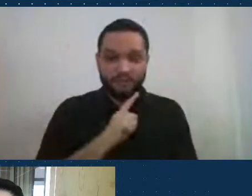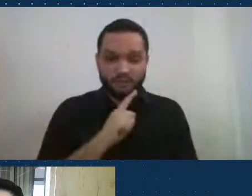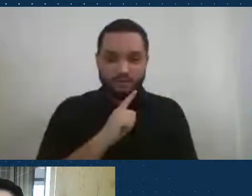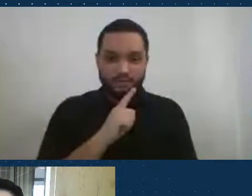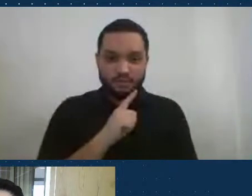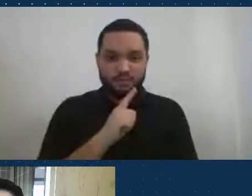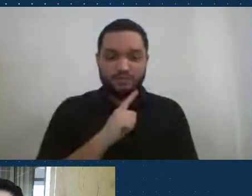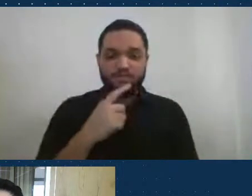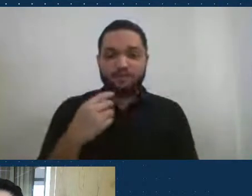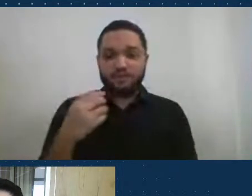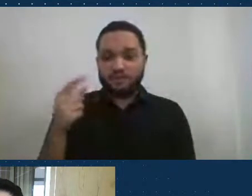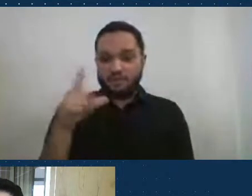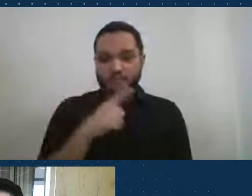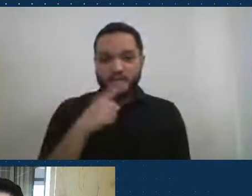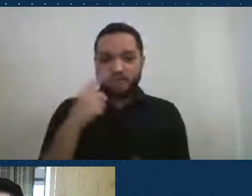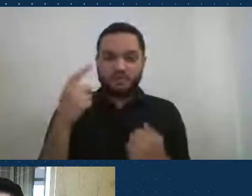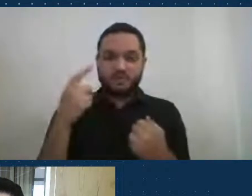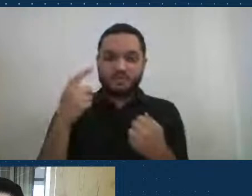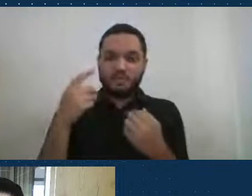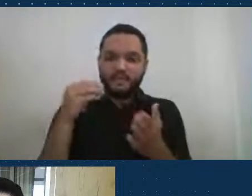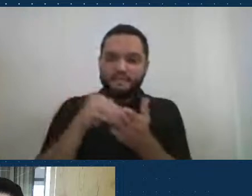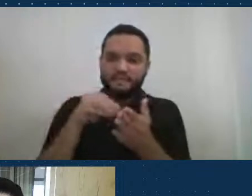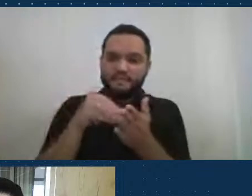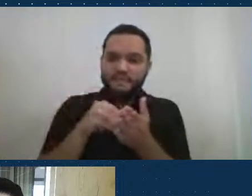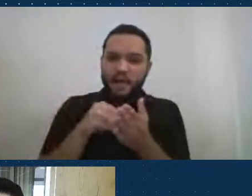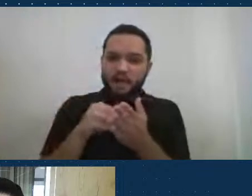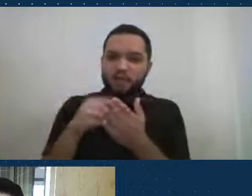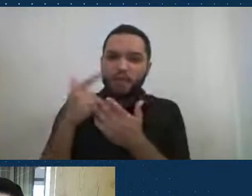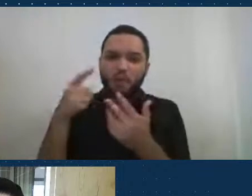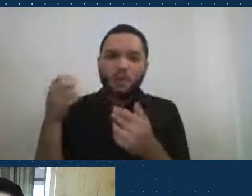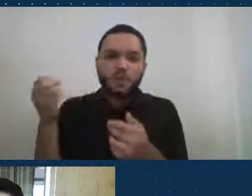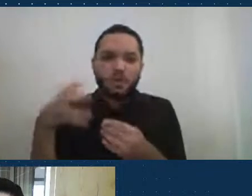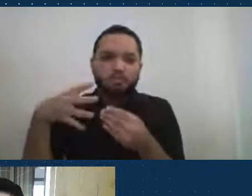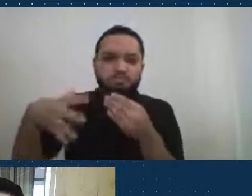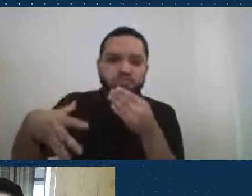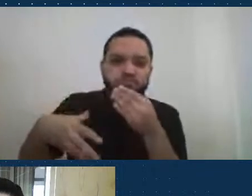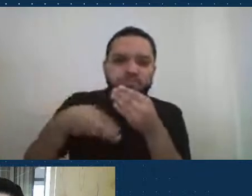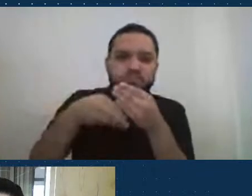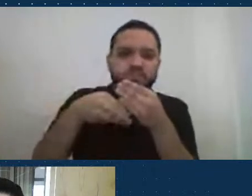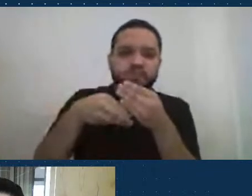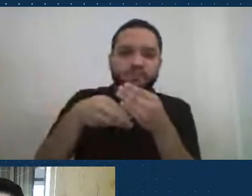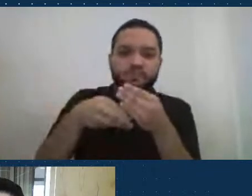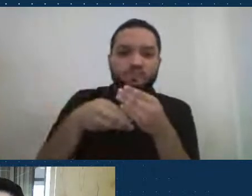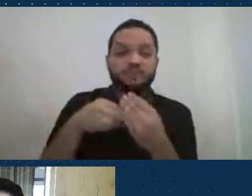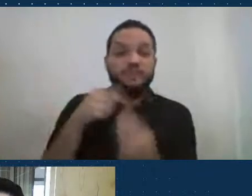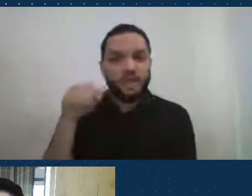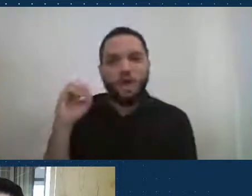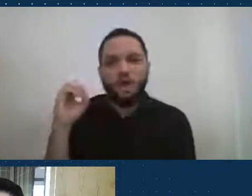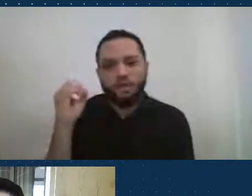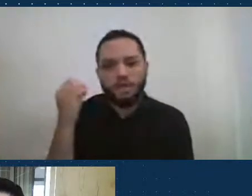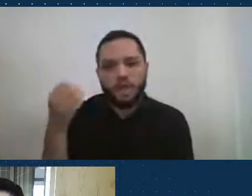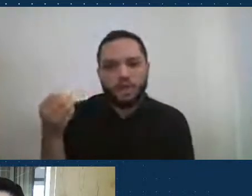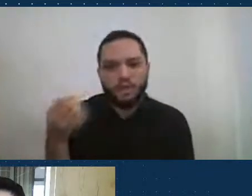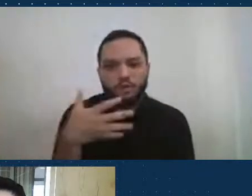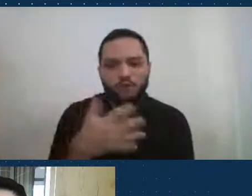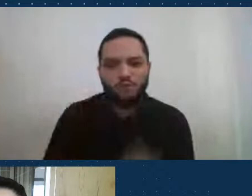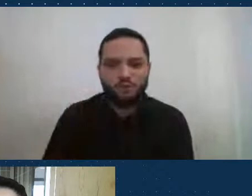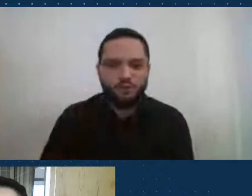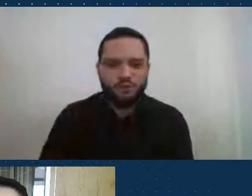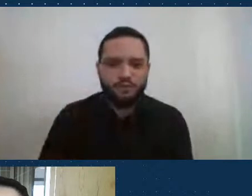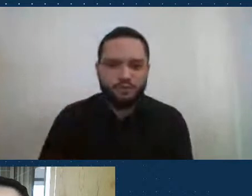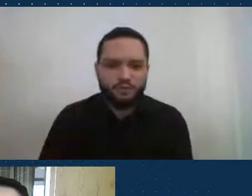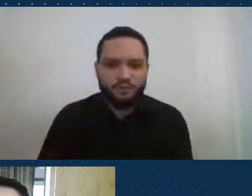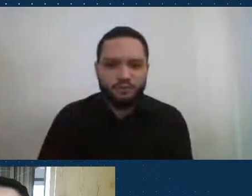coisa sobre esse tema que ainda a gente não sabe? A originalidade está aí, certo? Não precisa ser, porque nunca